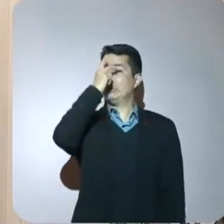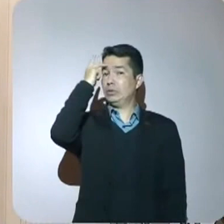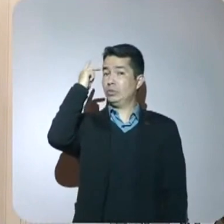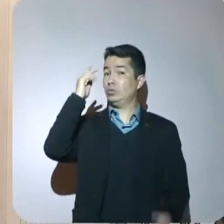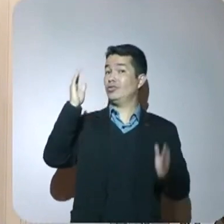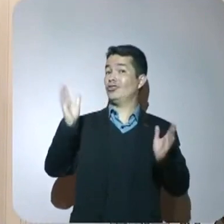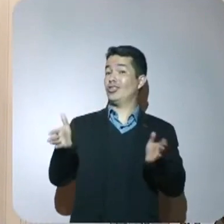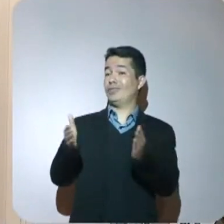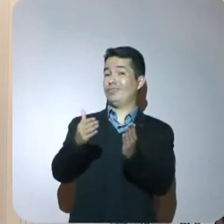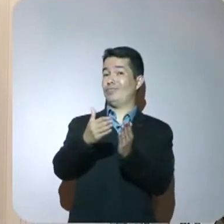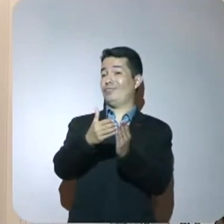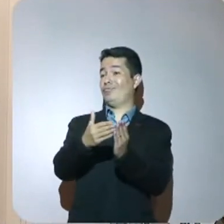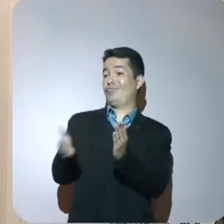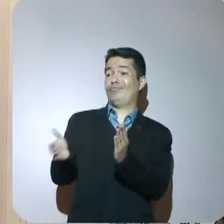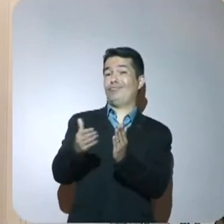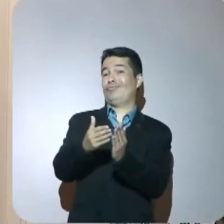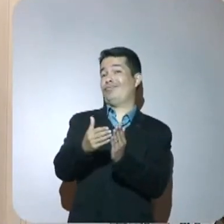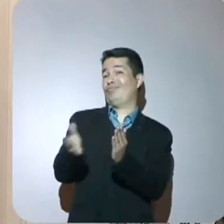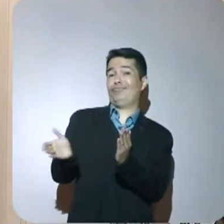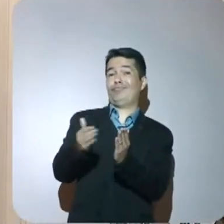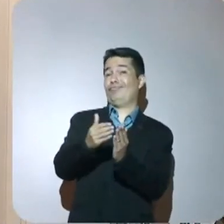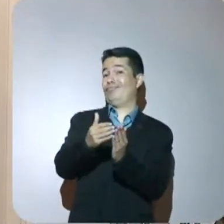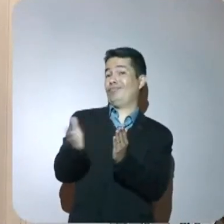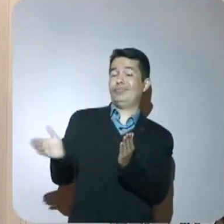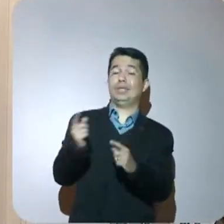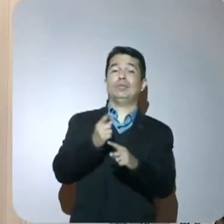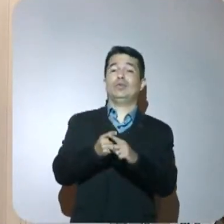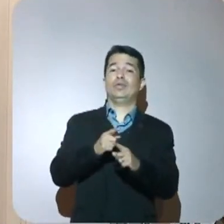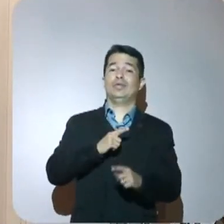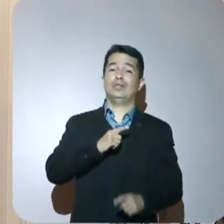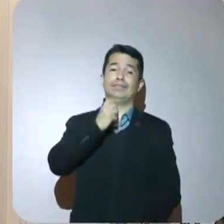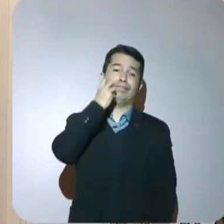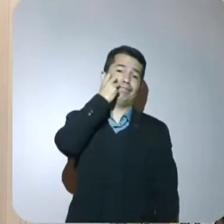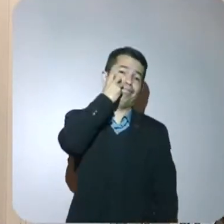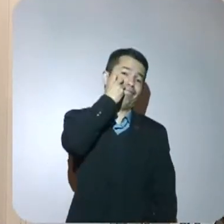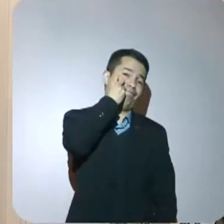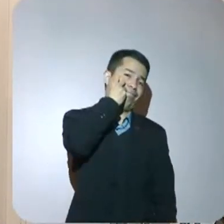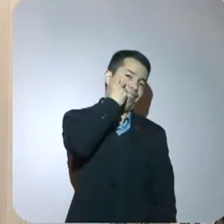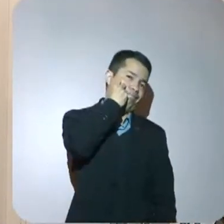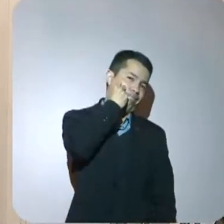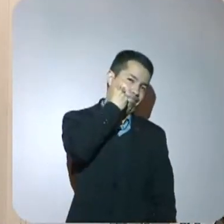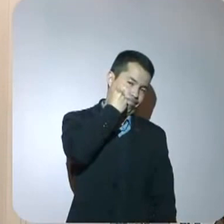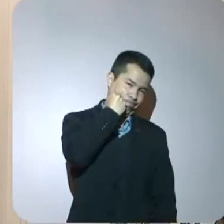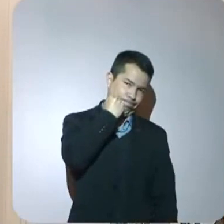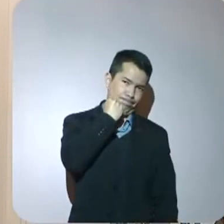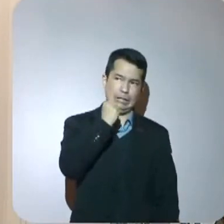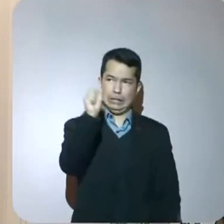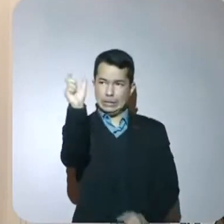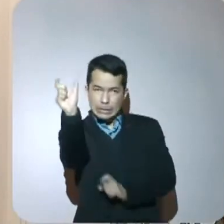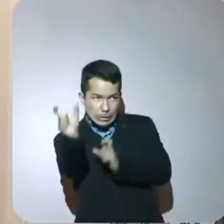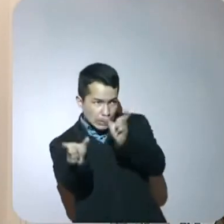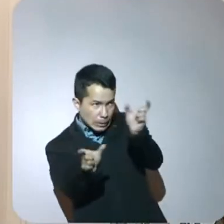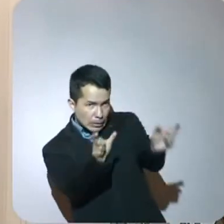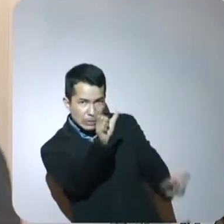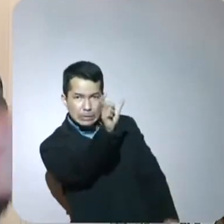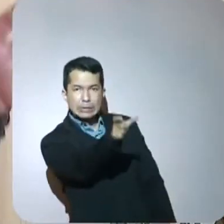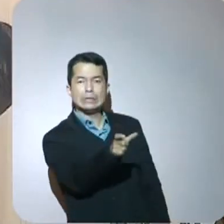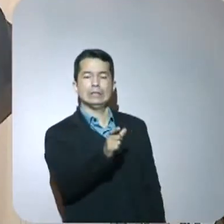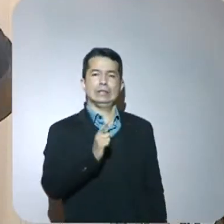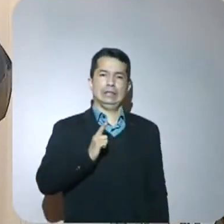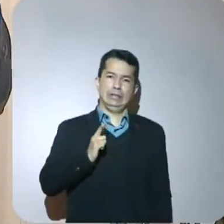tem dores na alma. E eu quero dizer, olha, o Senhor quer trazer a paz, a comunhão com o povo de Deus,